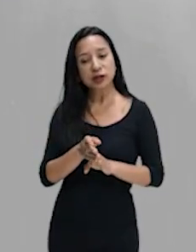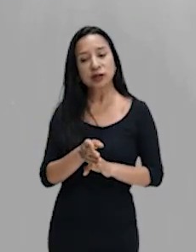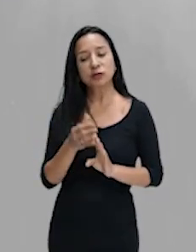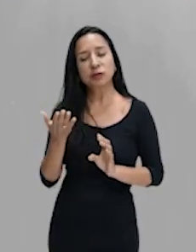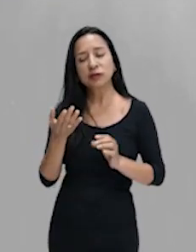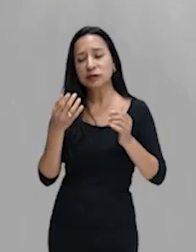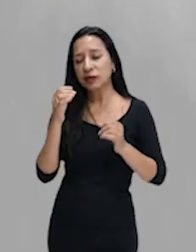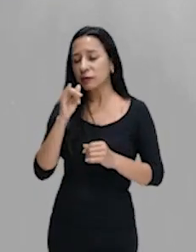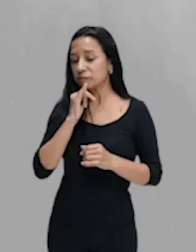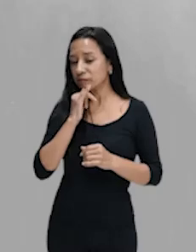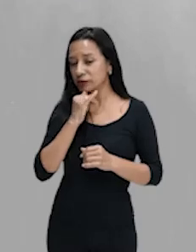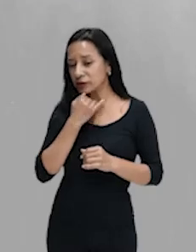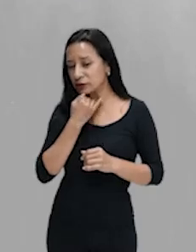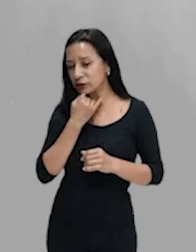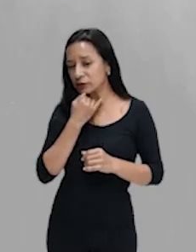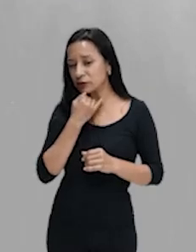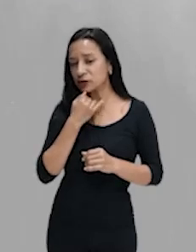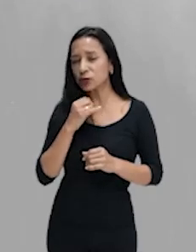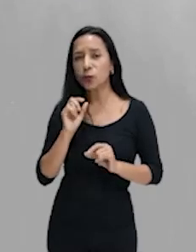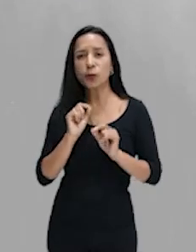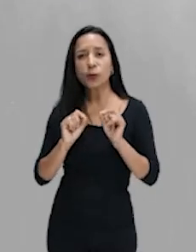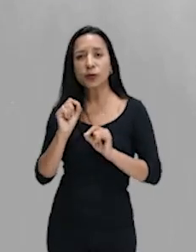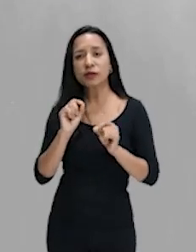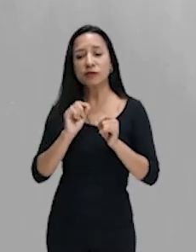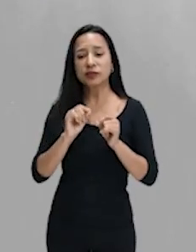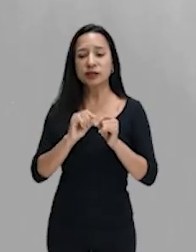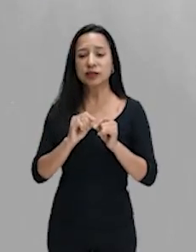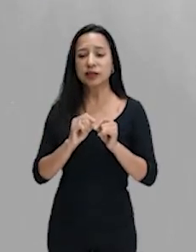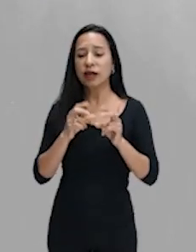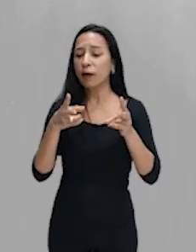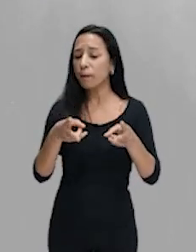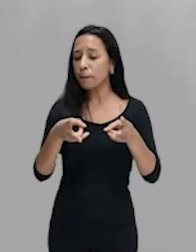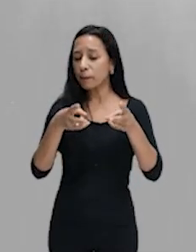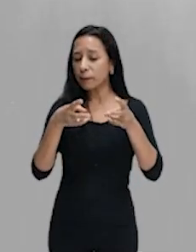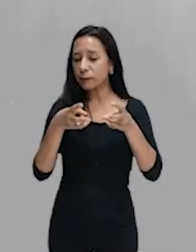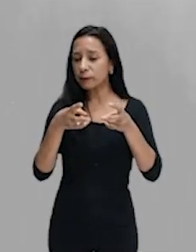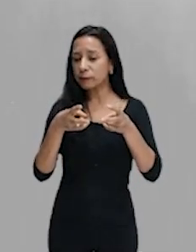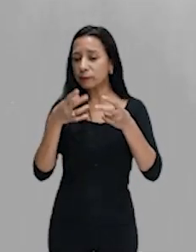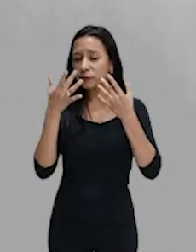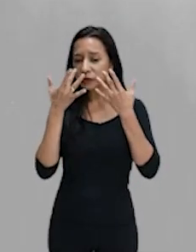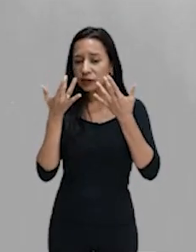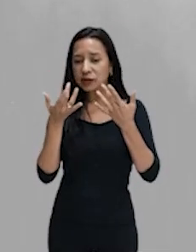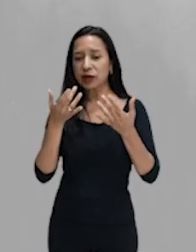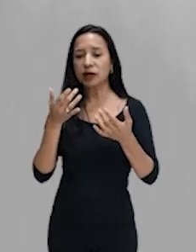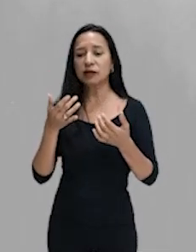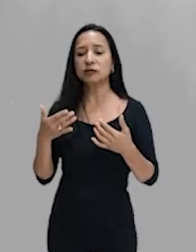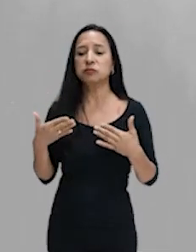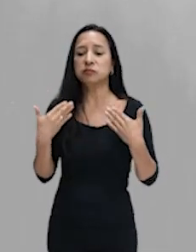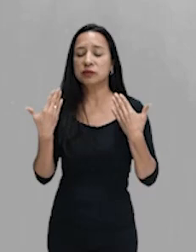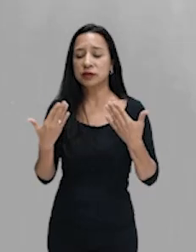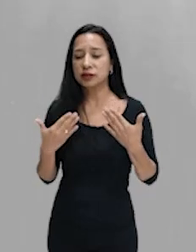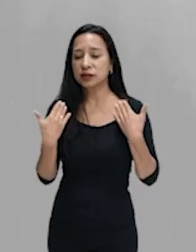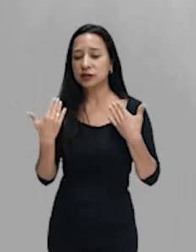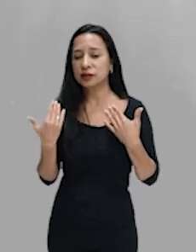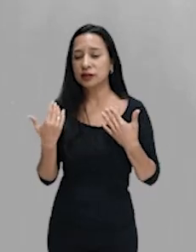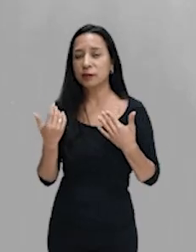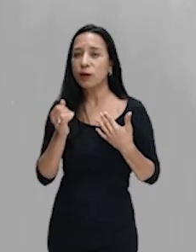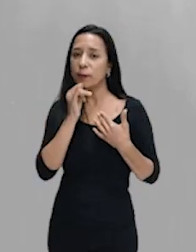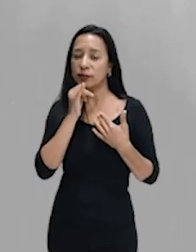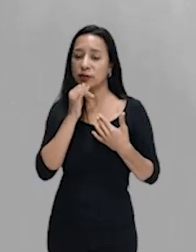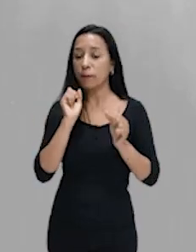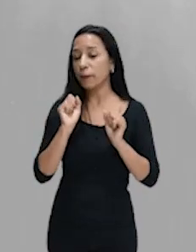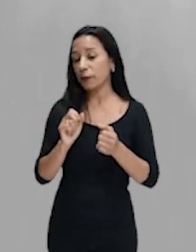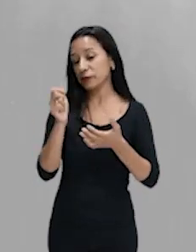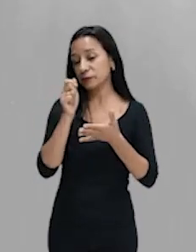né? Pintar, buscar algo na arte. Então, a Frida, ela buscou alegria diante de